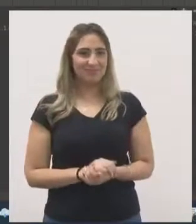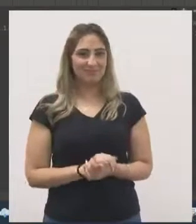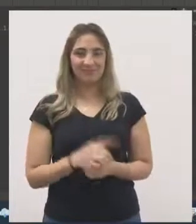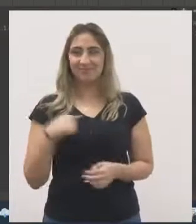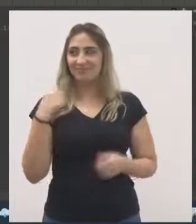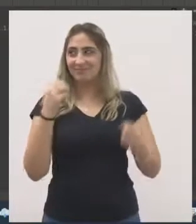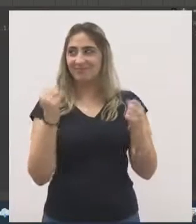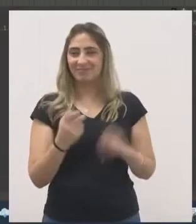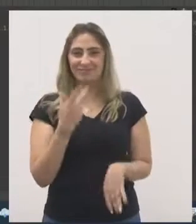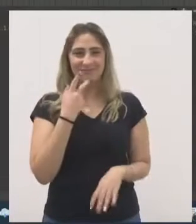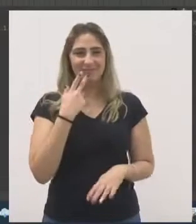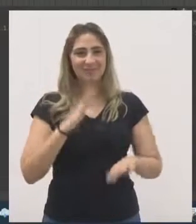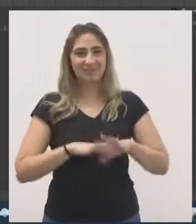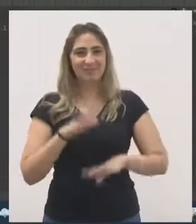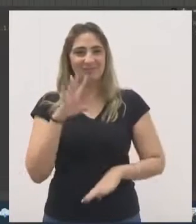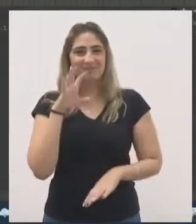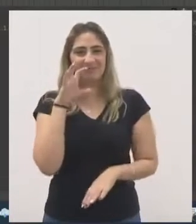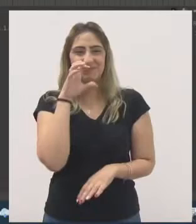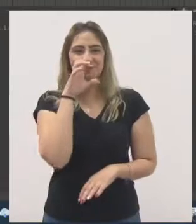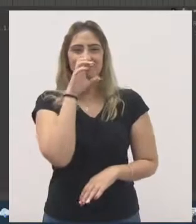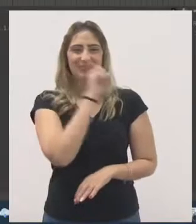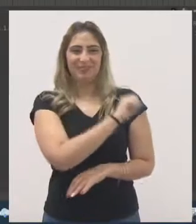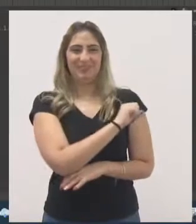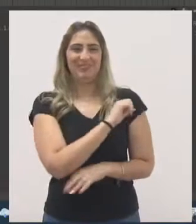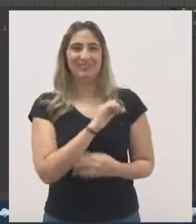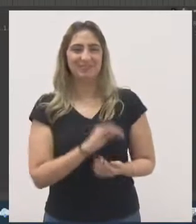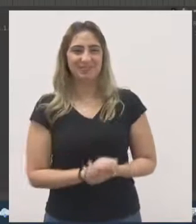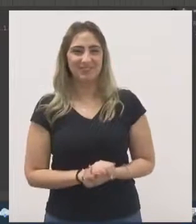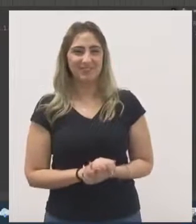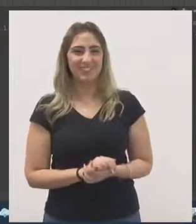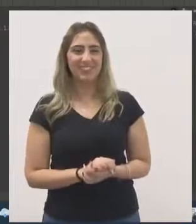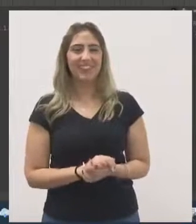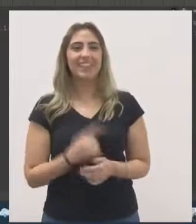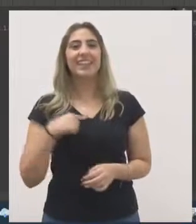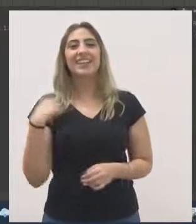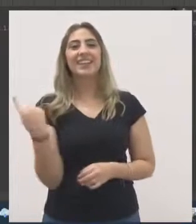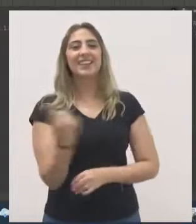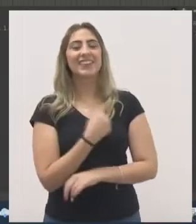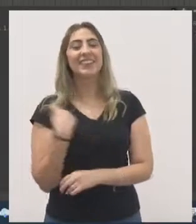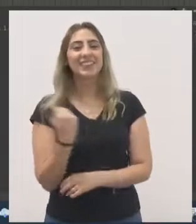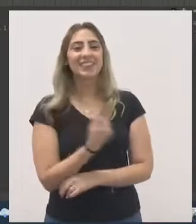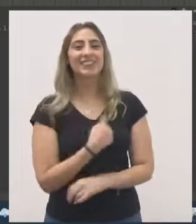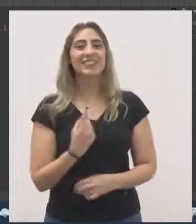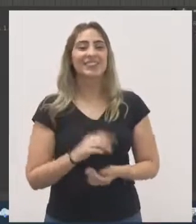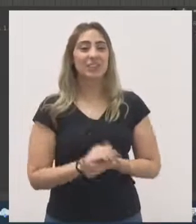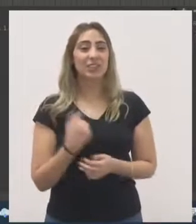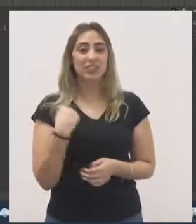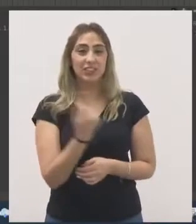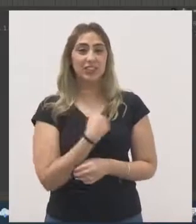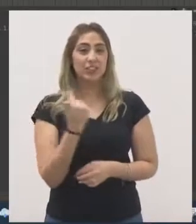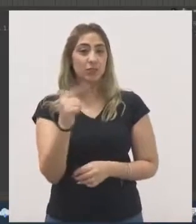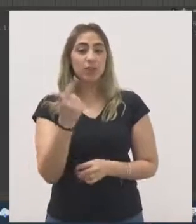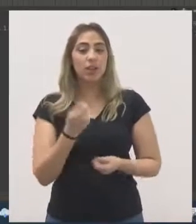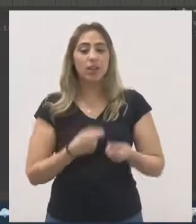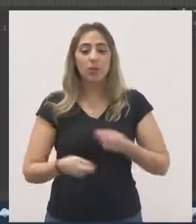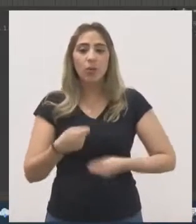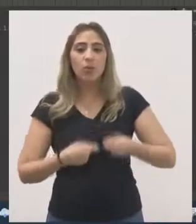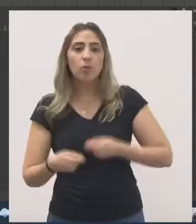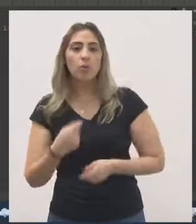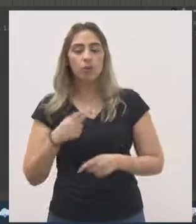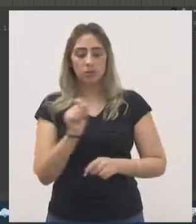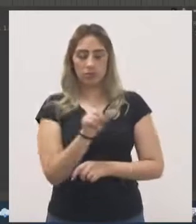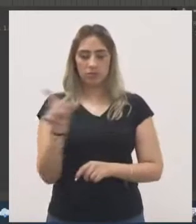pode falar mais rápido e mais alto, né? Então, a gente tem esse controle de volume,